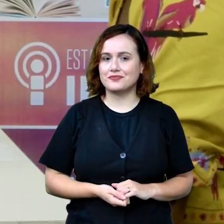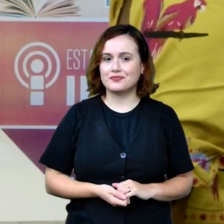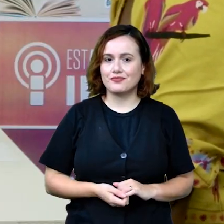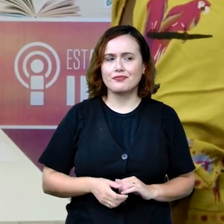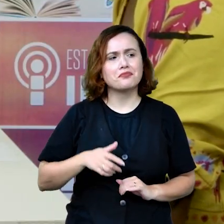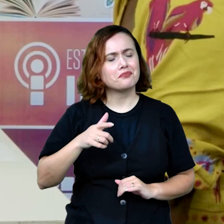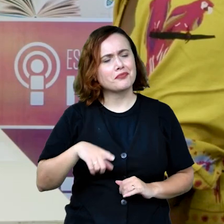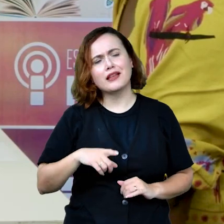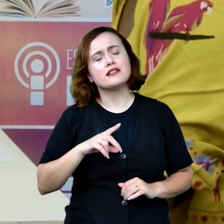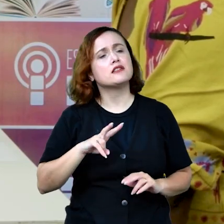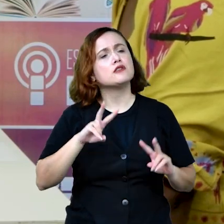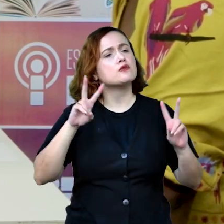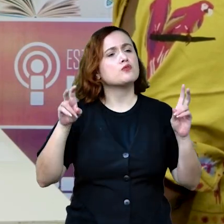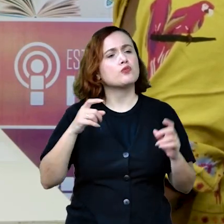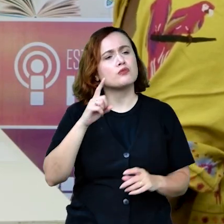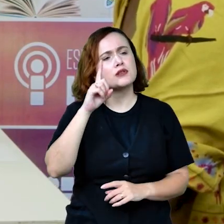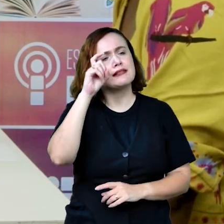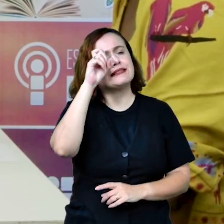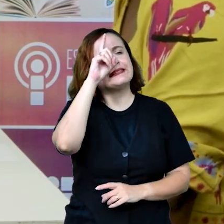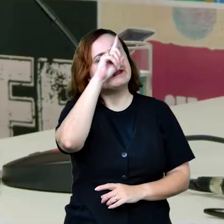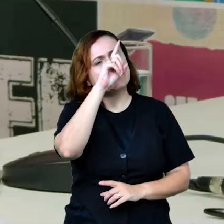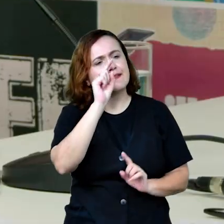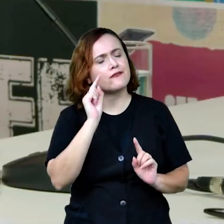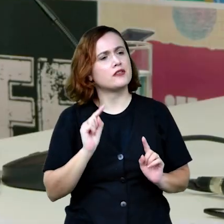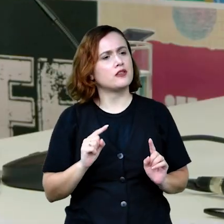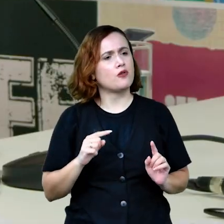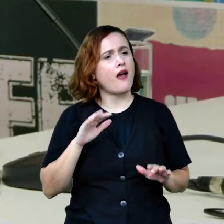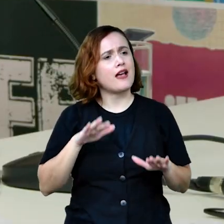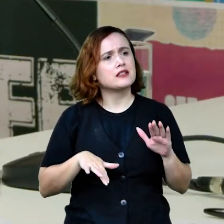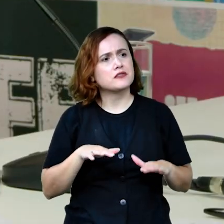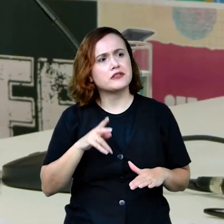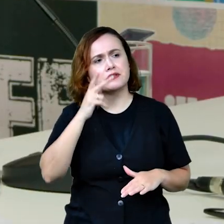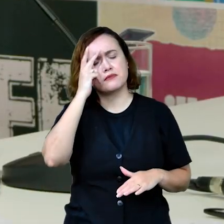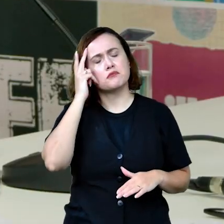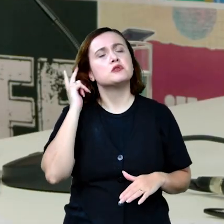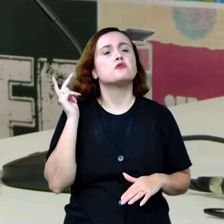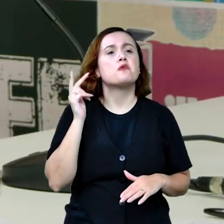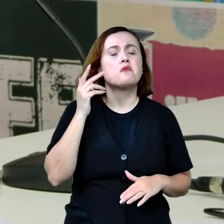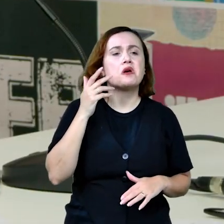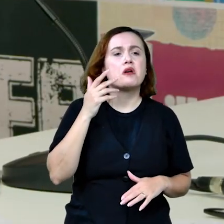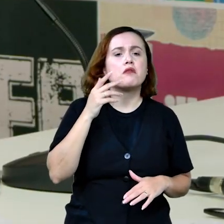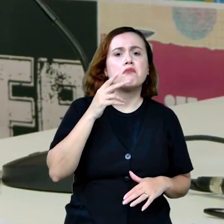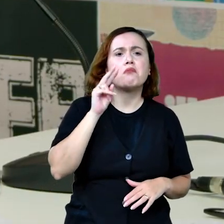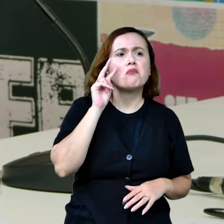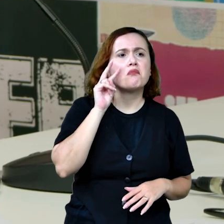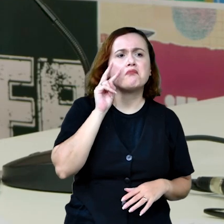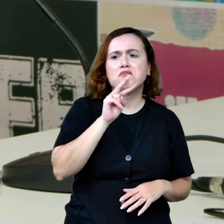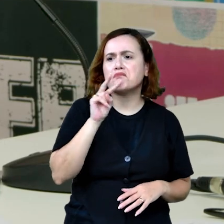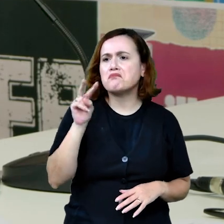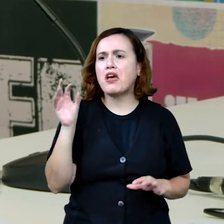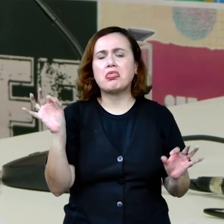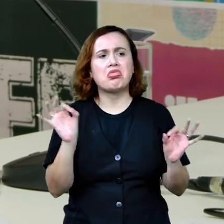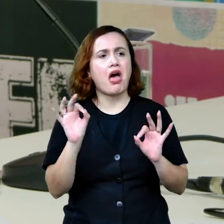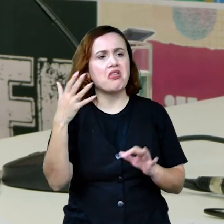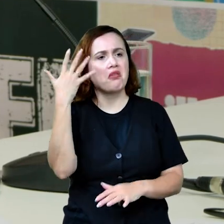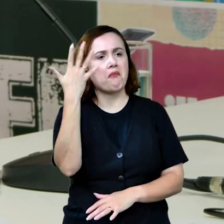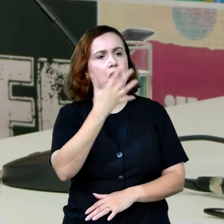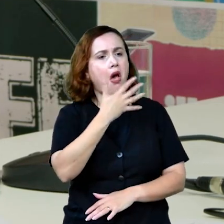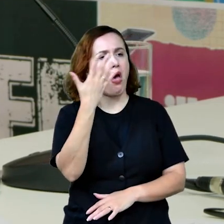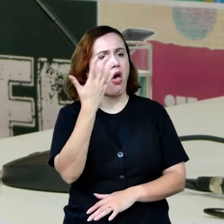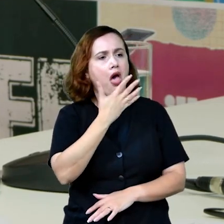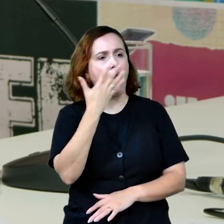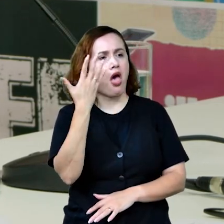Podemos falar sobre os desafios invisíveis que pessoas pretas passam para atingir lugares na